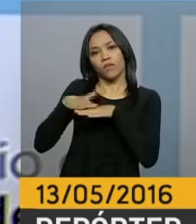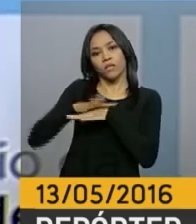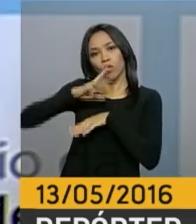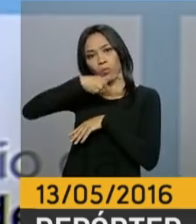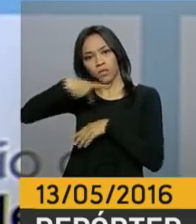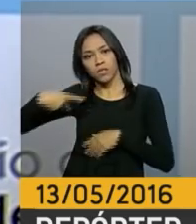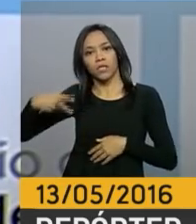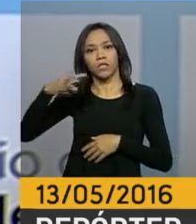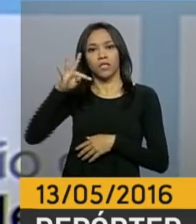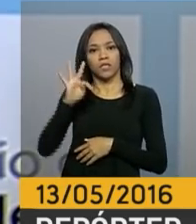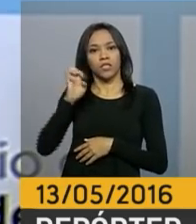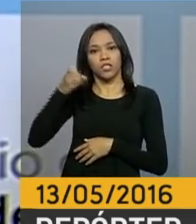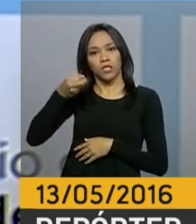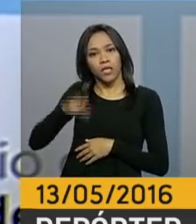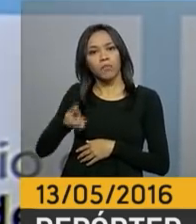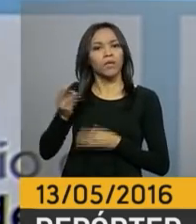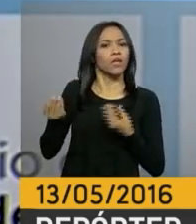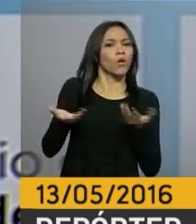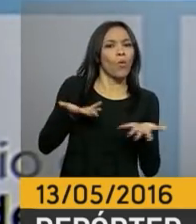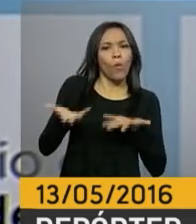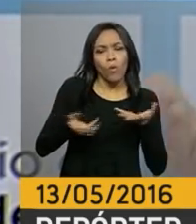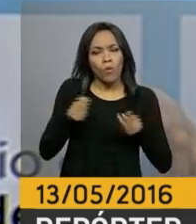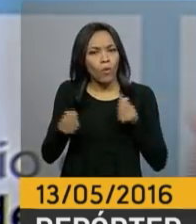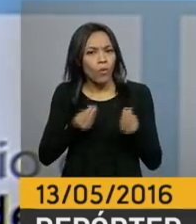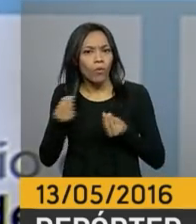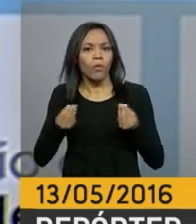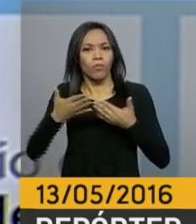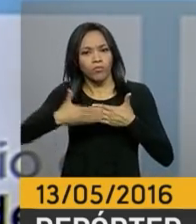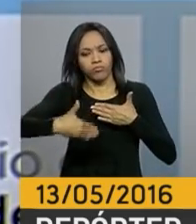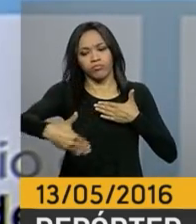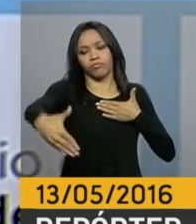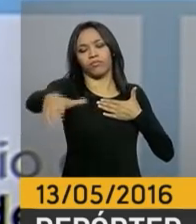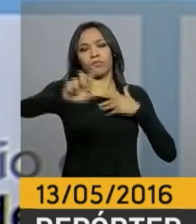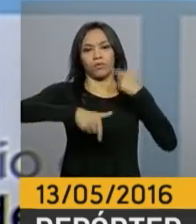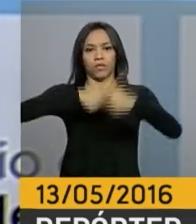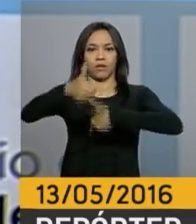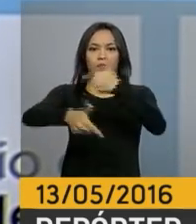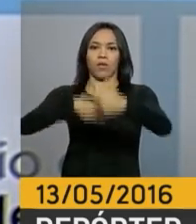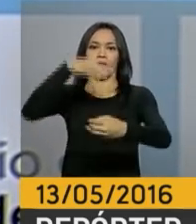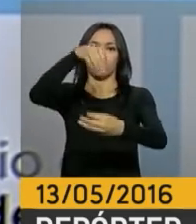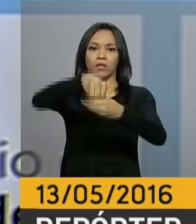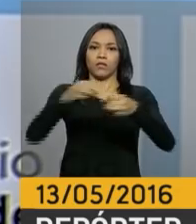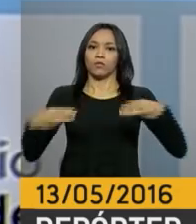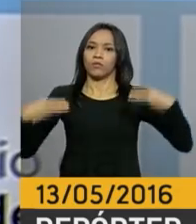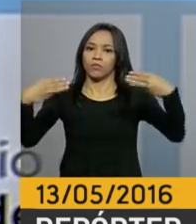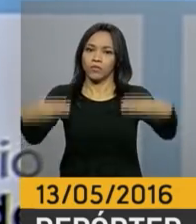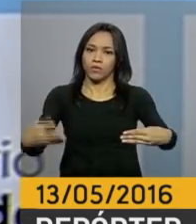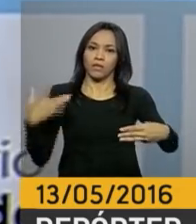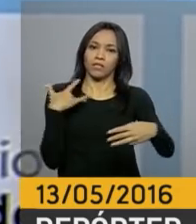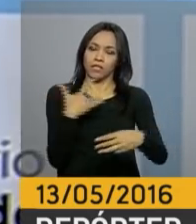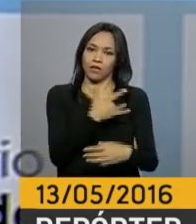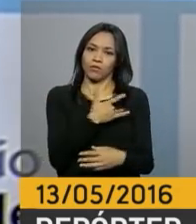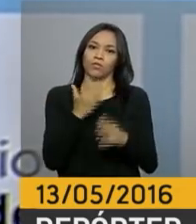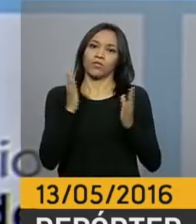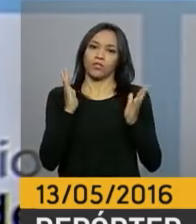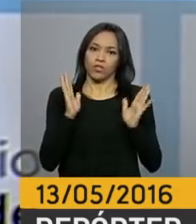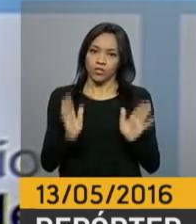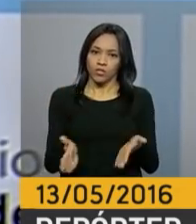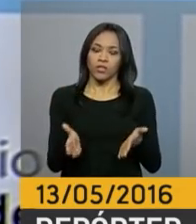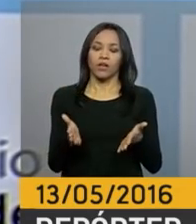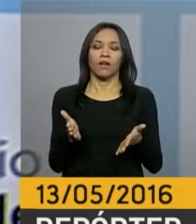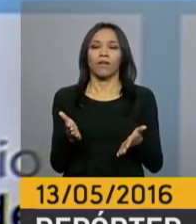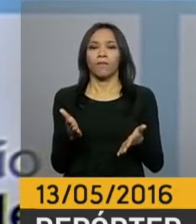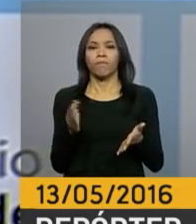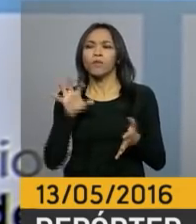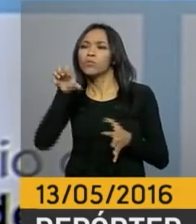como vamos conduzir esse desafio então eu vou procurar responder aquilo que eu já tive oportunidade de de de